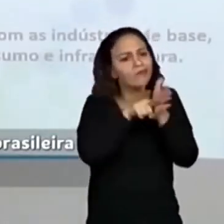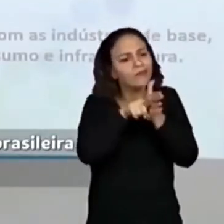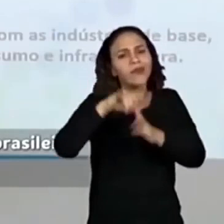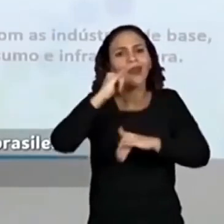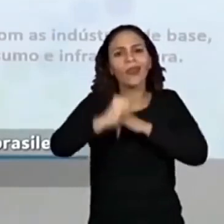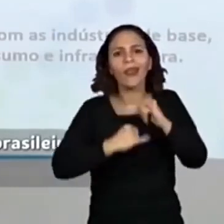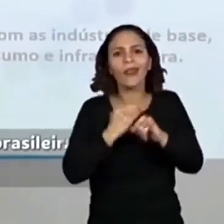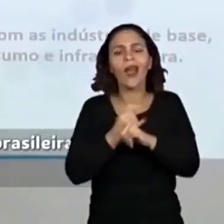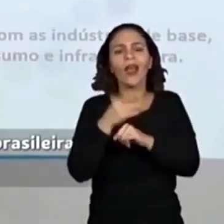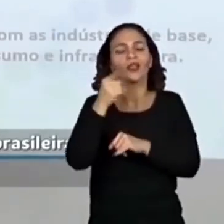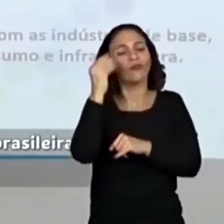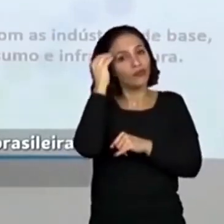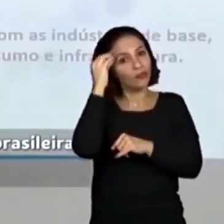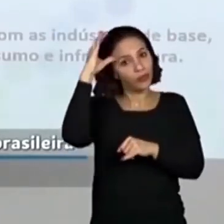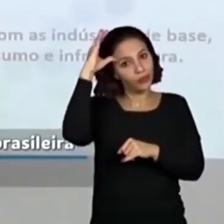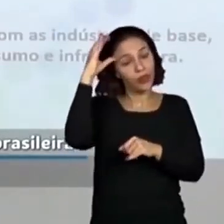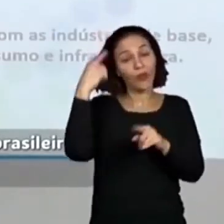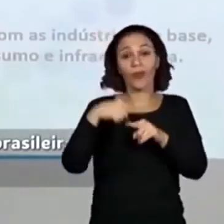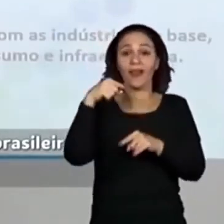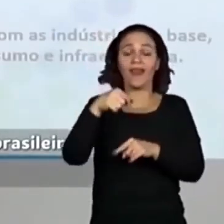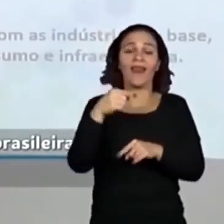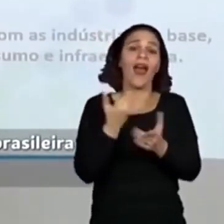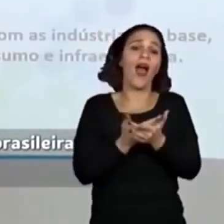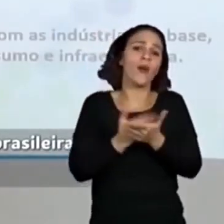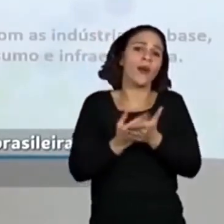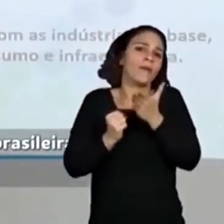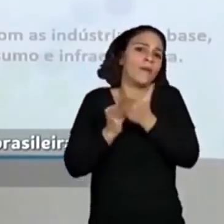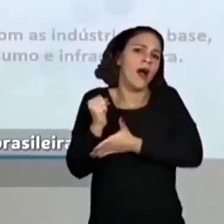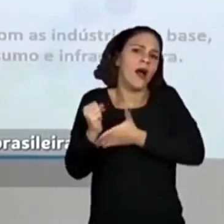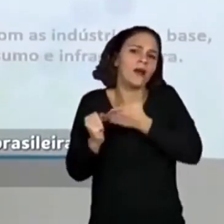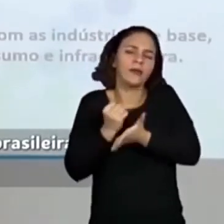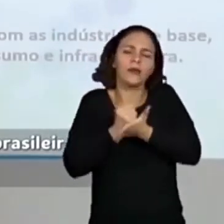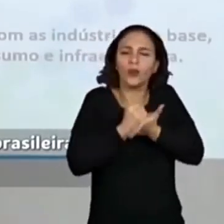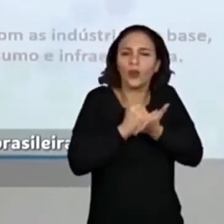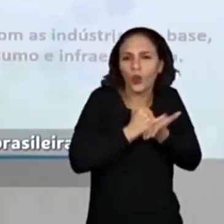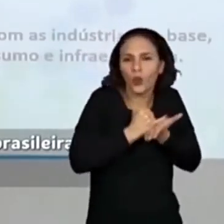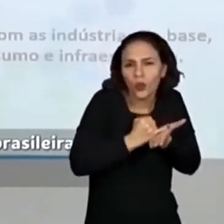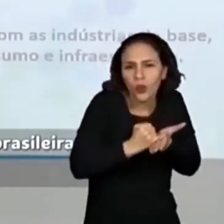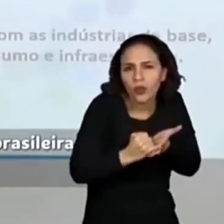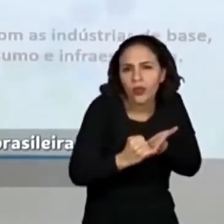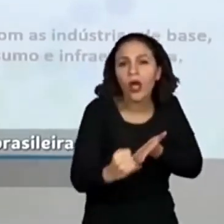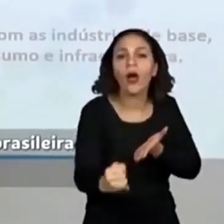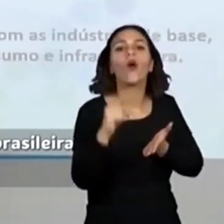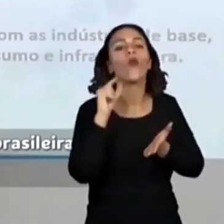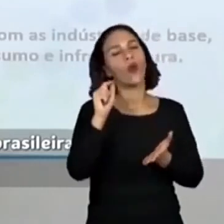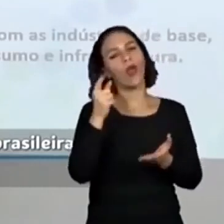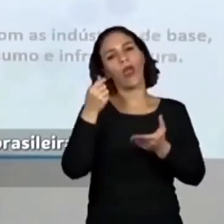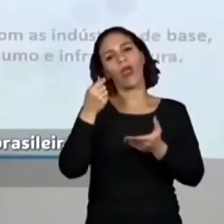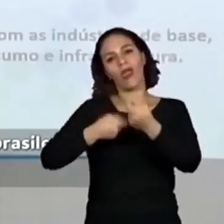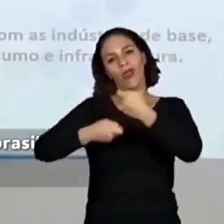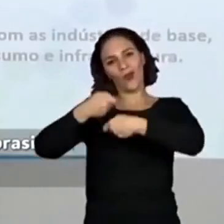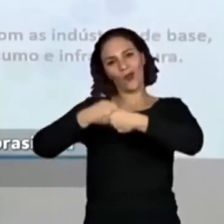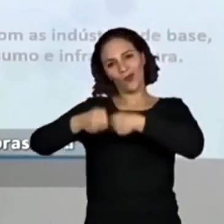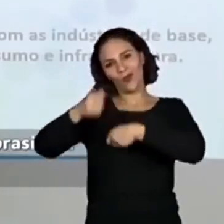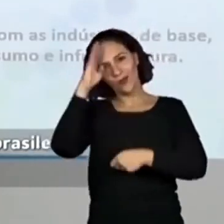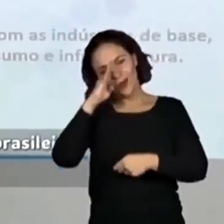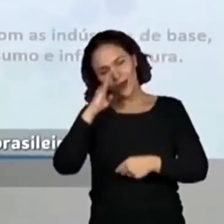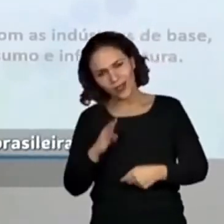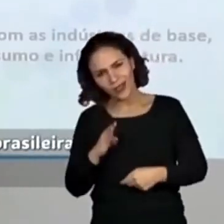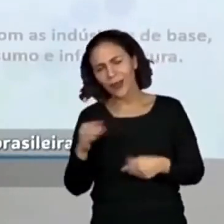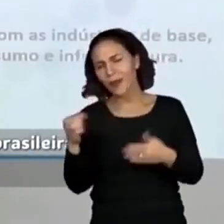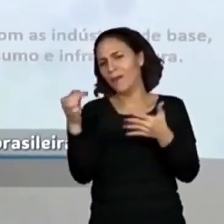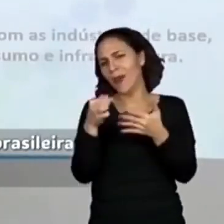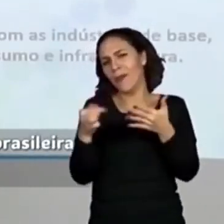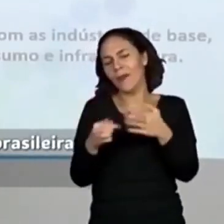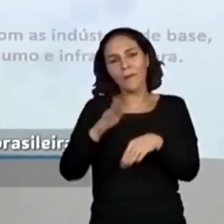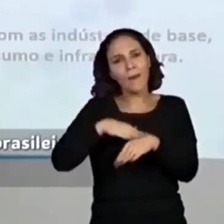essa aula, ela é uma aula básica, uma aula introdutória, né, à questão da economia brasileira, e tem muito mais